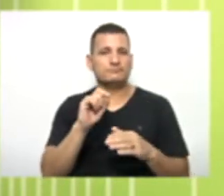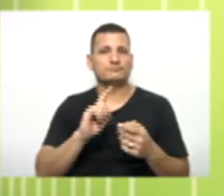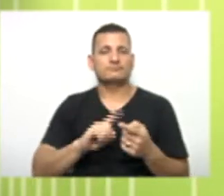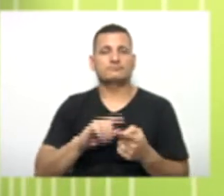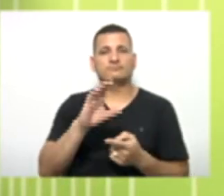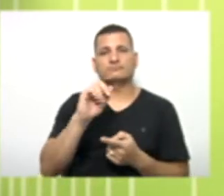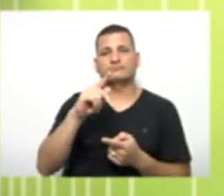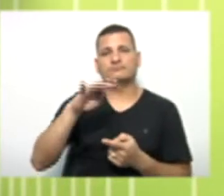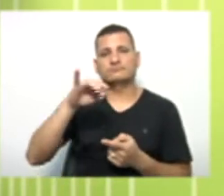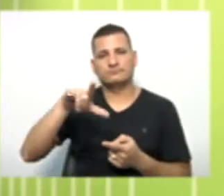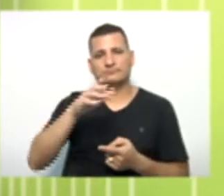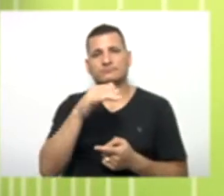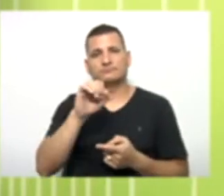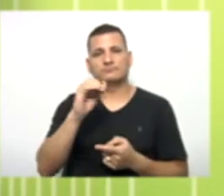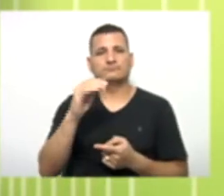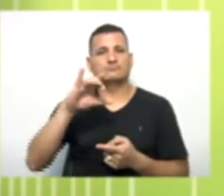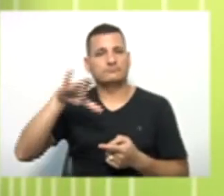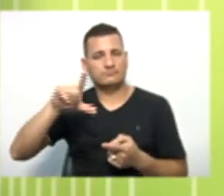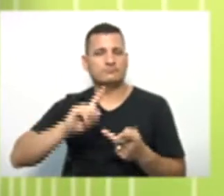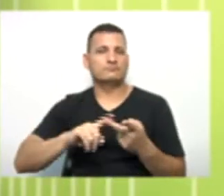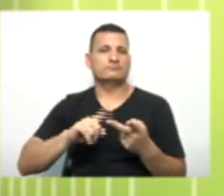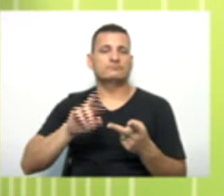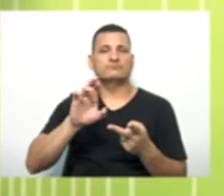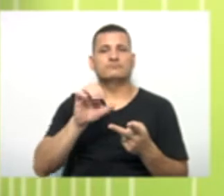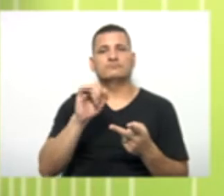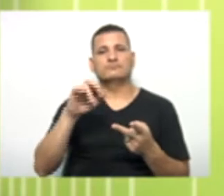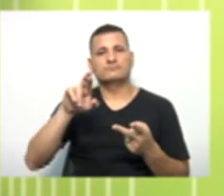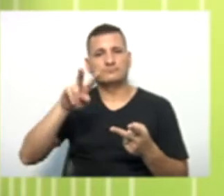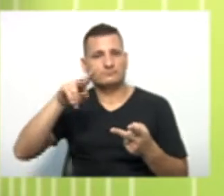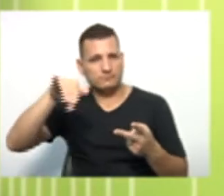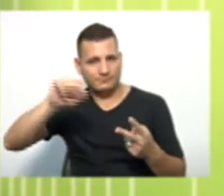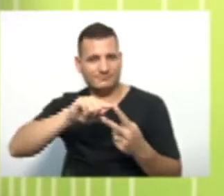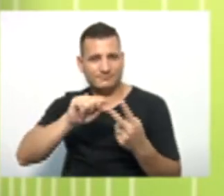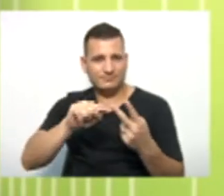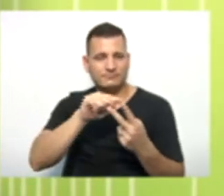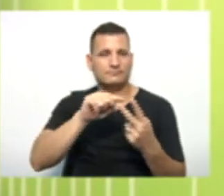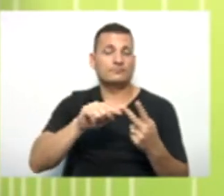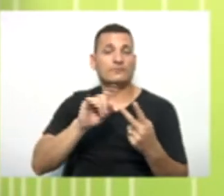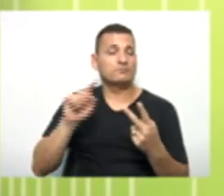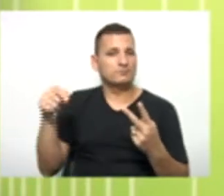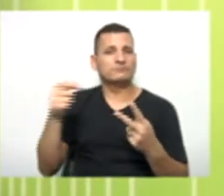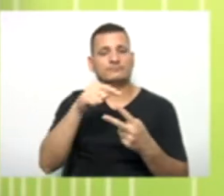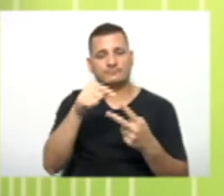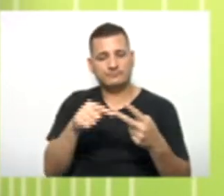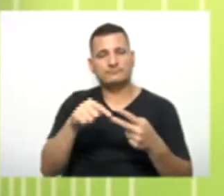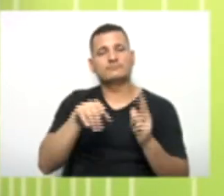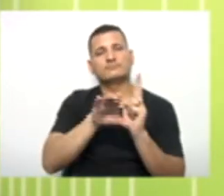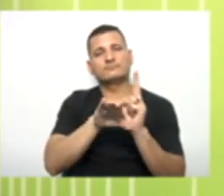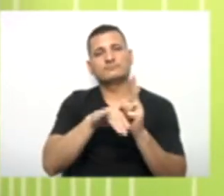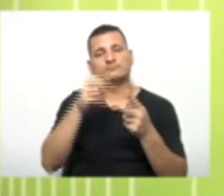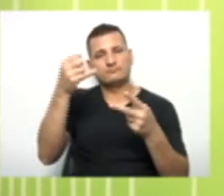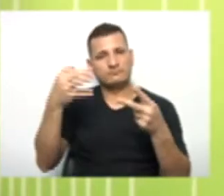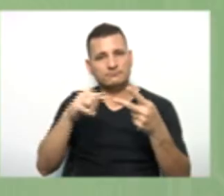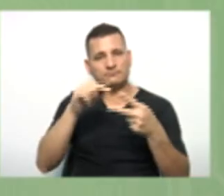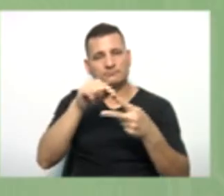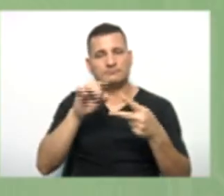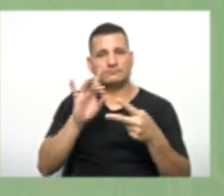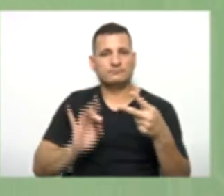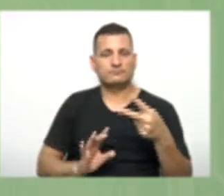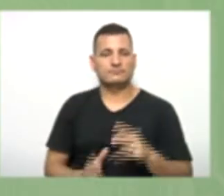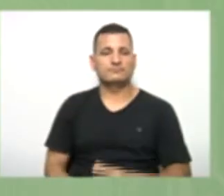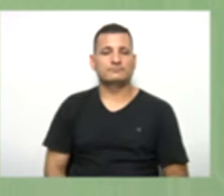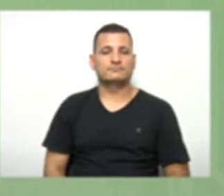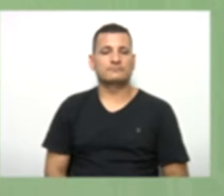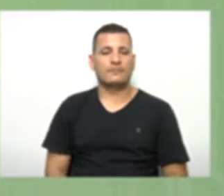social e também pelas reservas. Posteriormente, nós vamos estudar o conceito do que seja reservas.